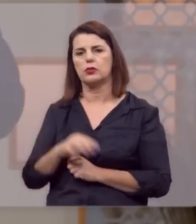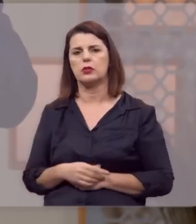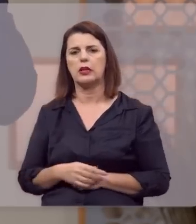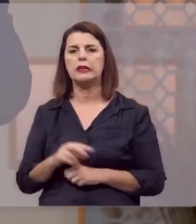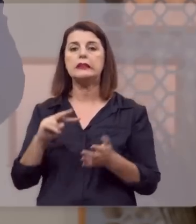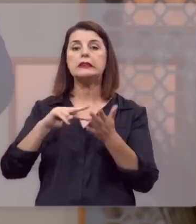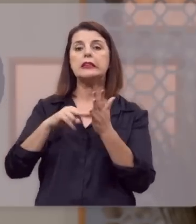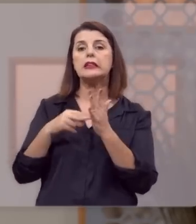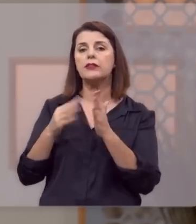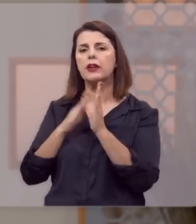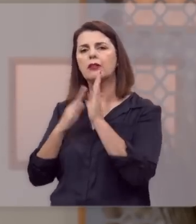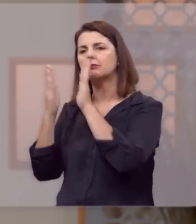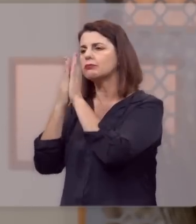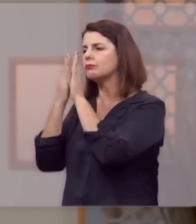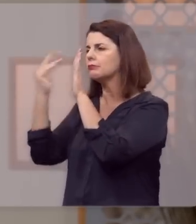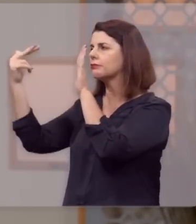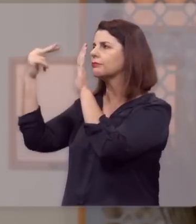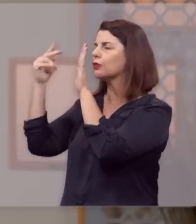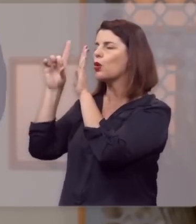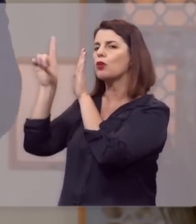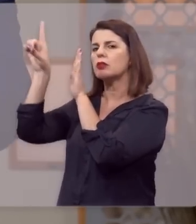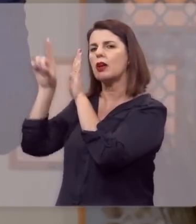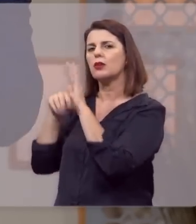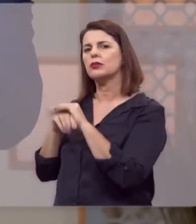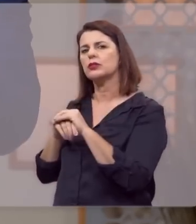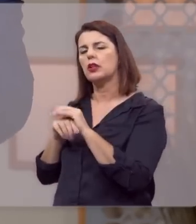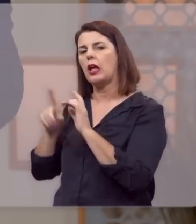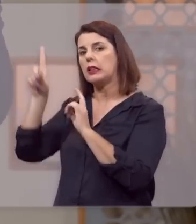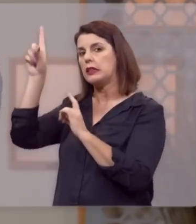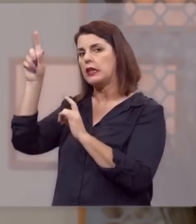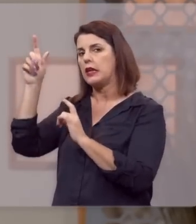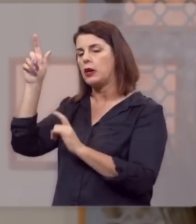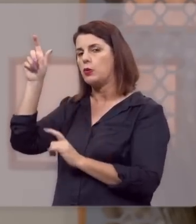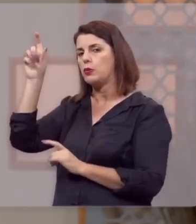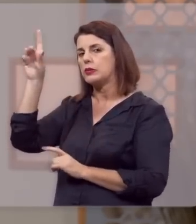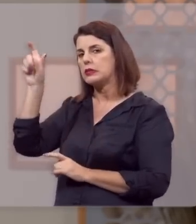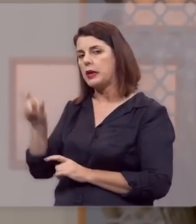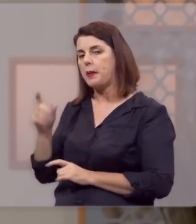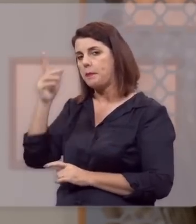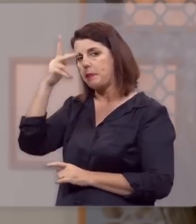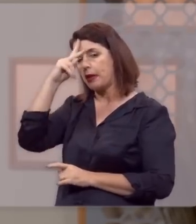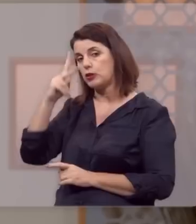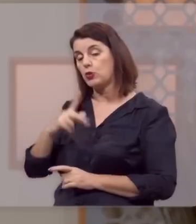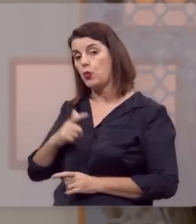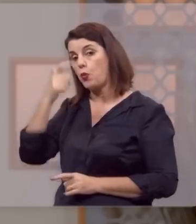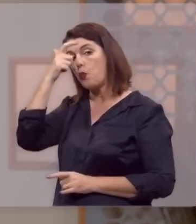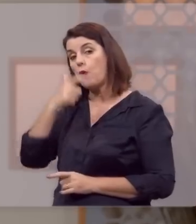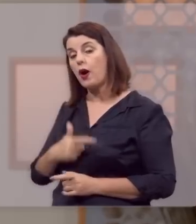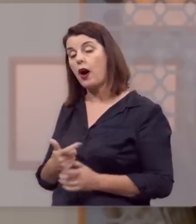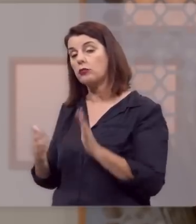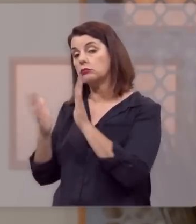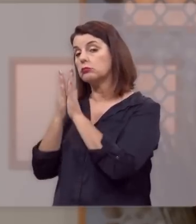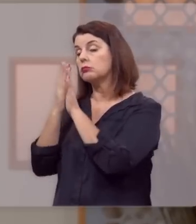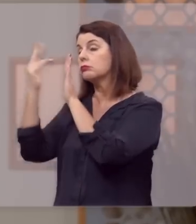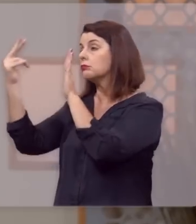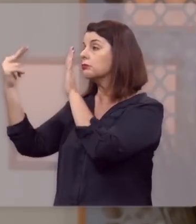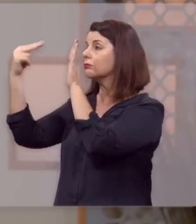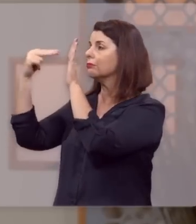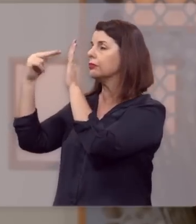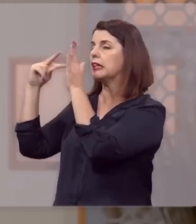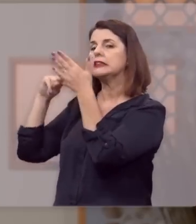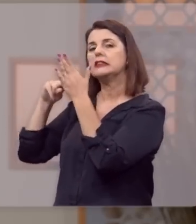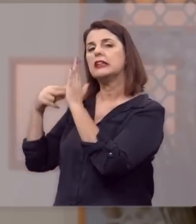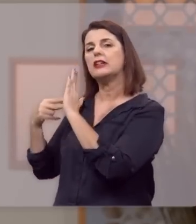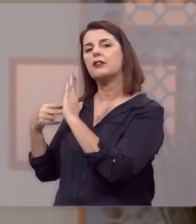Significa que o Verbo estava face a face com Deus. Se Deus é um ser pessoal, e Deus é, e se o Verbo estava face a face com ele, significa que o